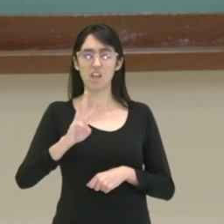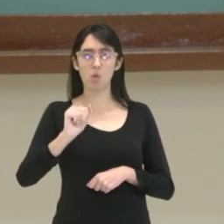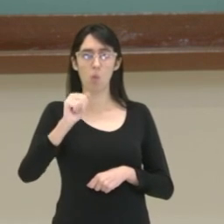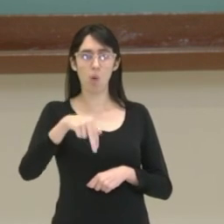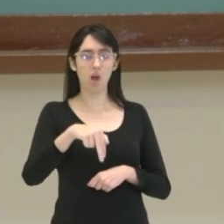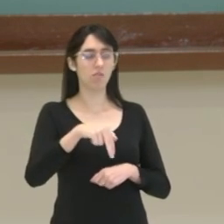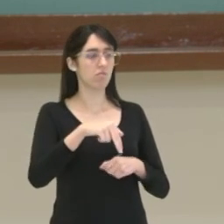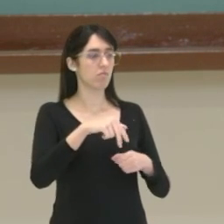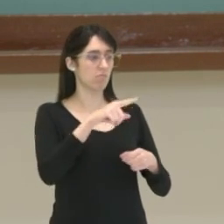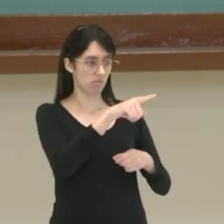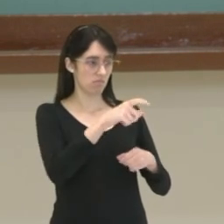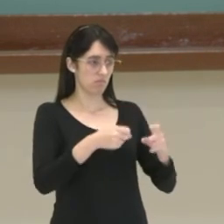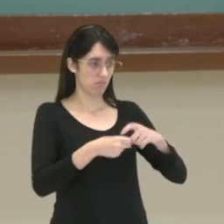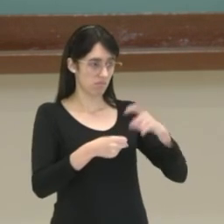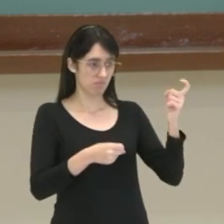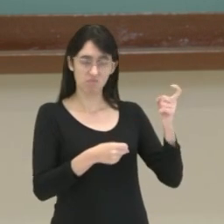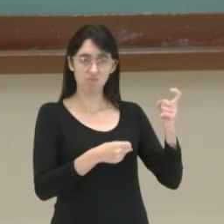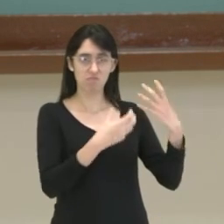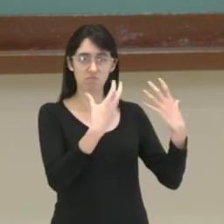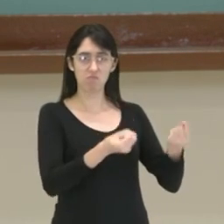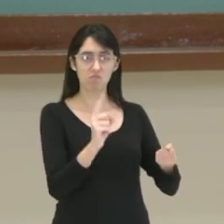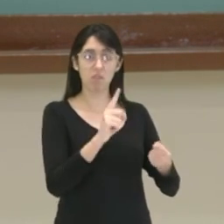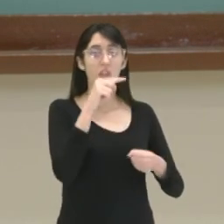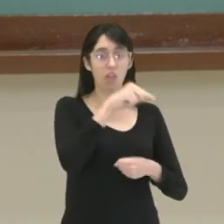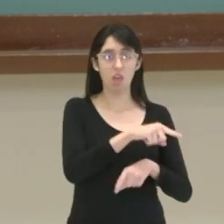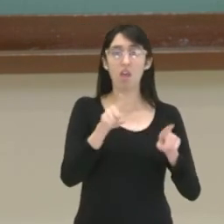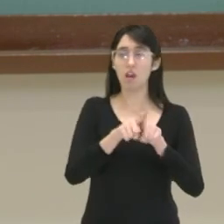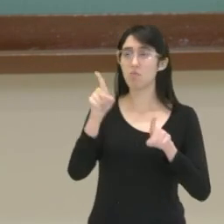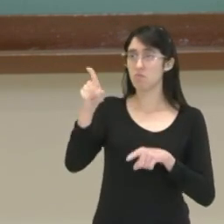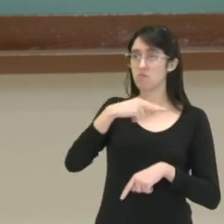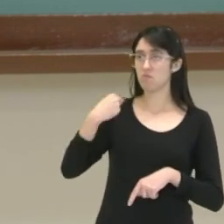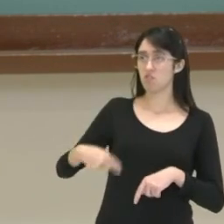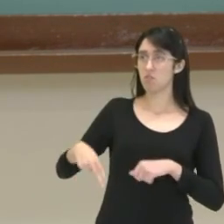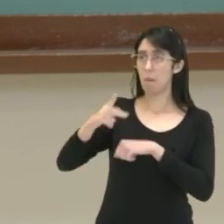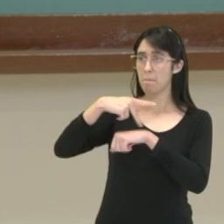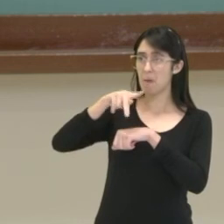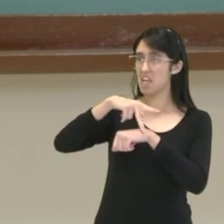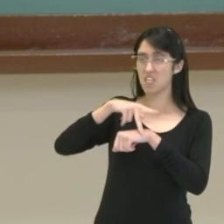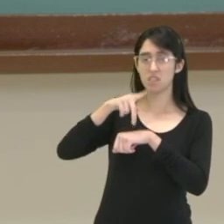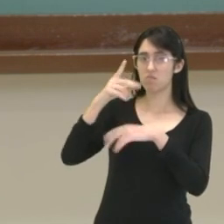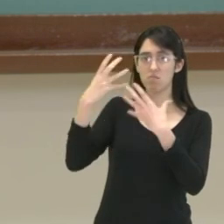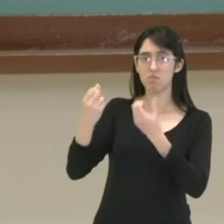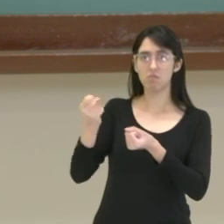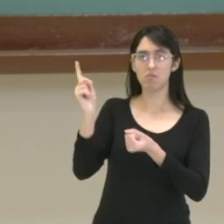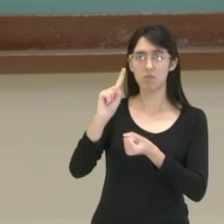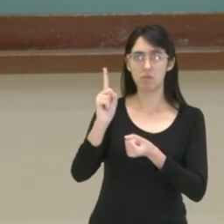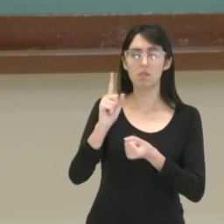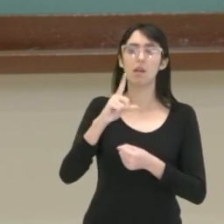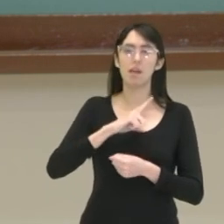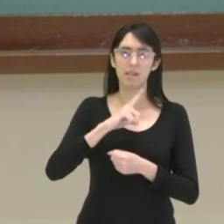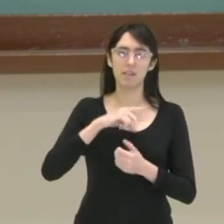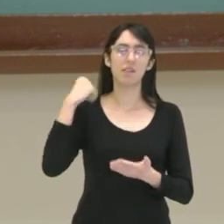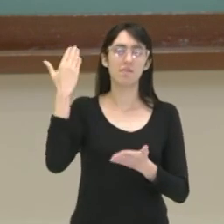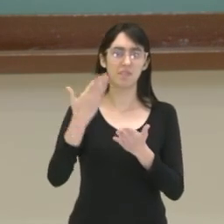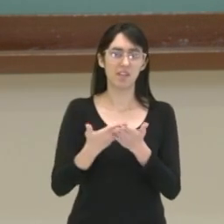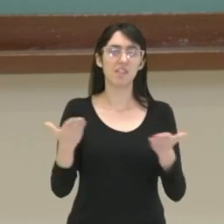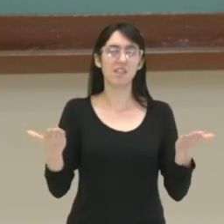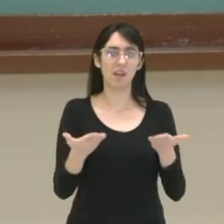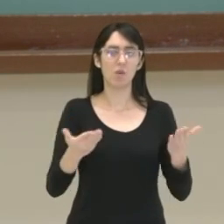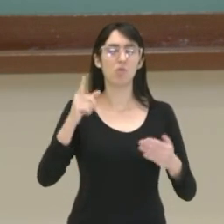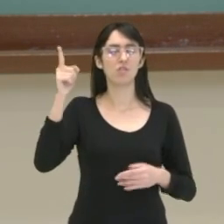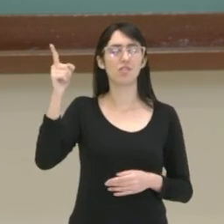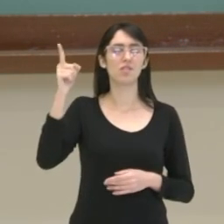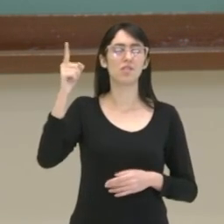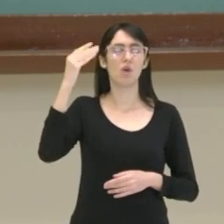também não reconhece a República Popular da China como um país legítimo. Até hoje, algo muito semelhante com o que acontece nas